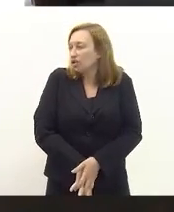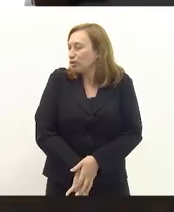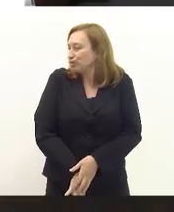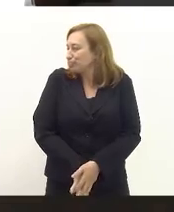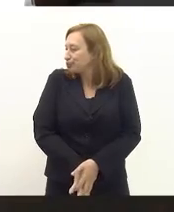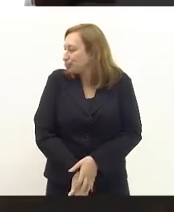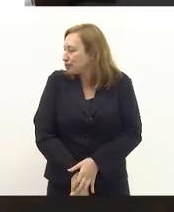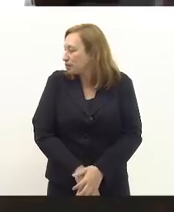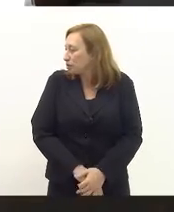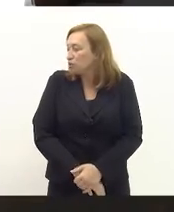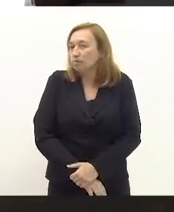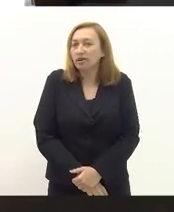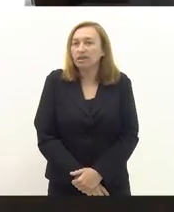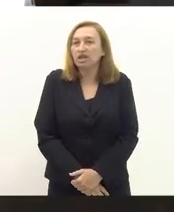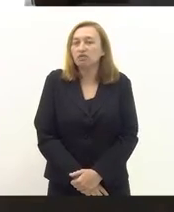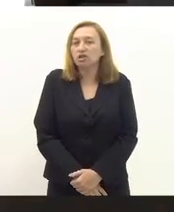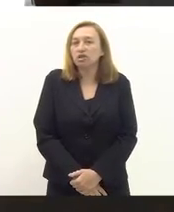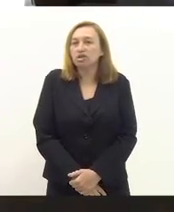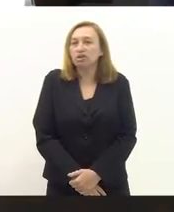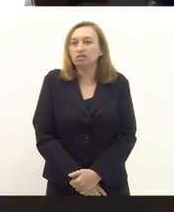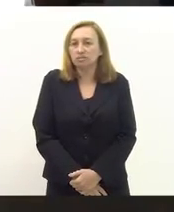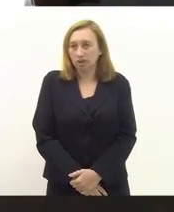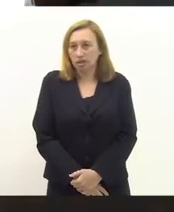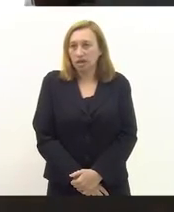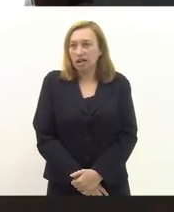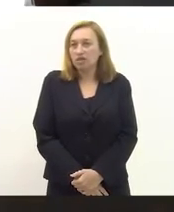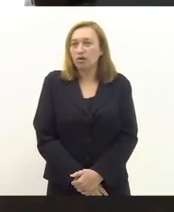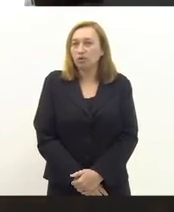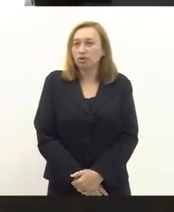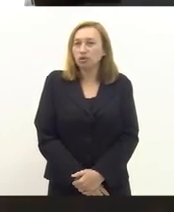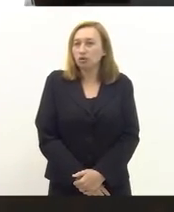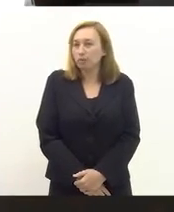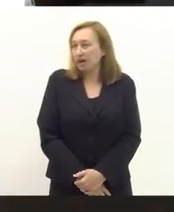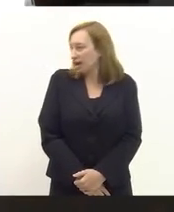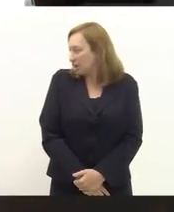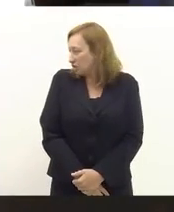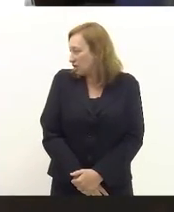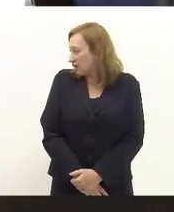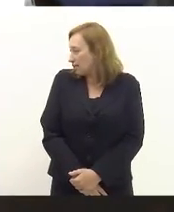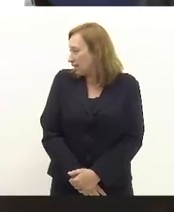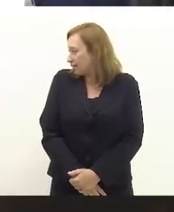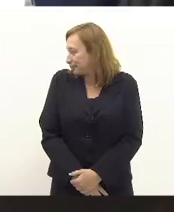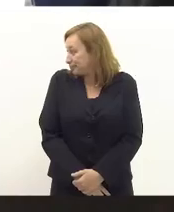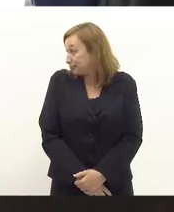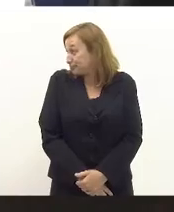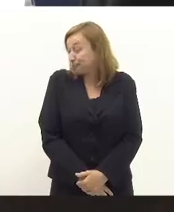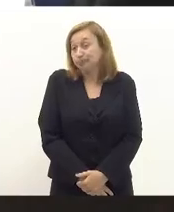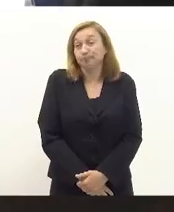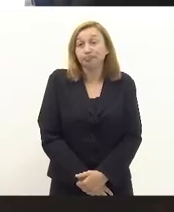ai meu Deus o que